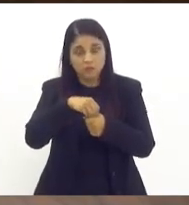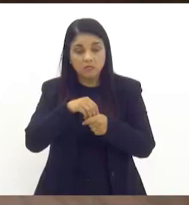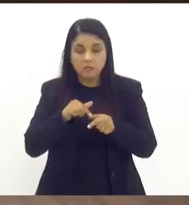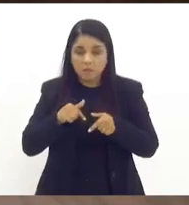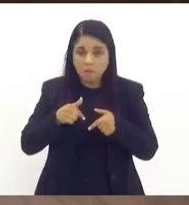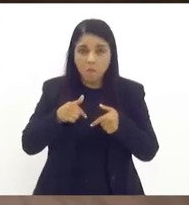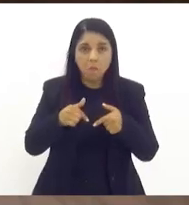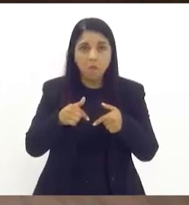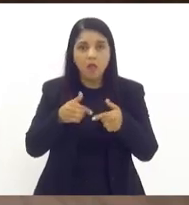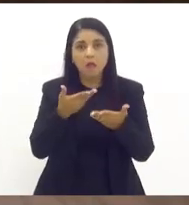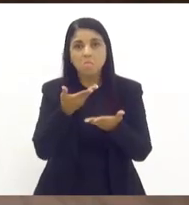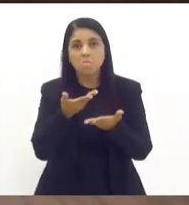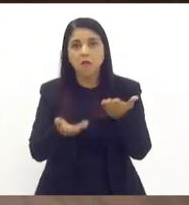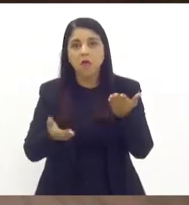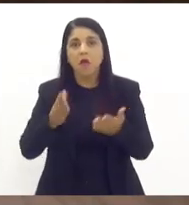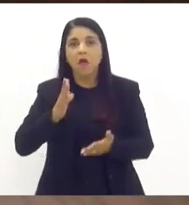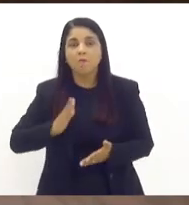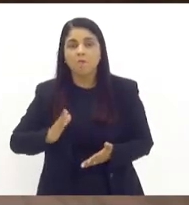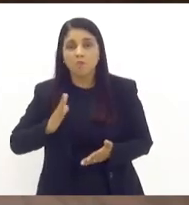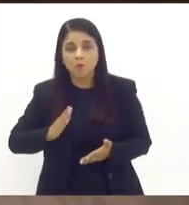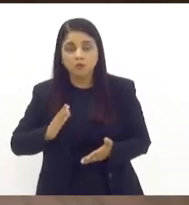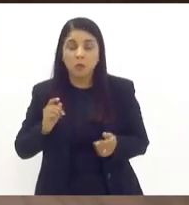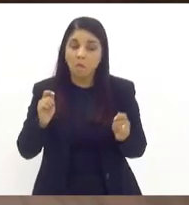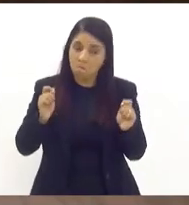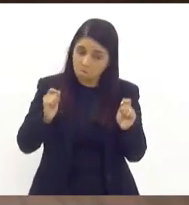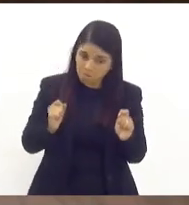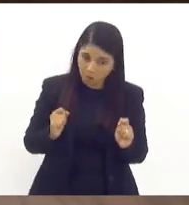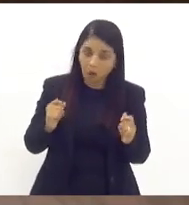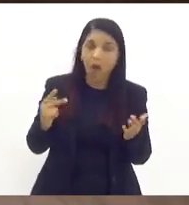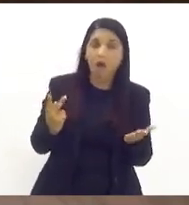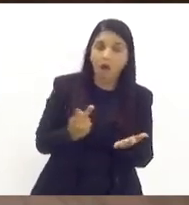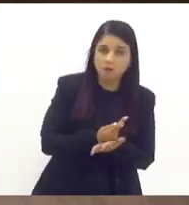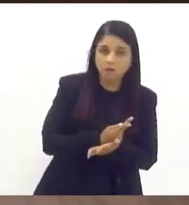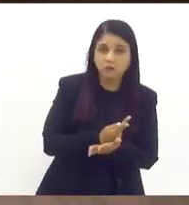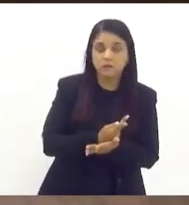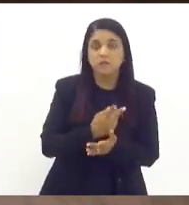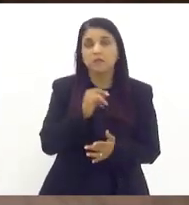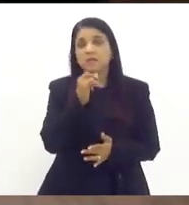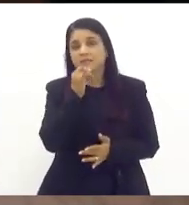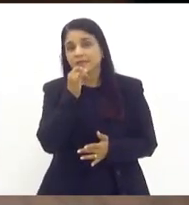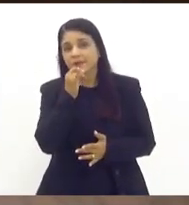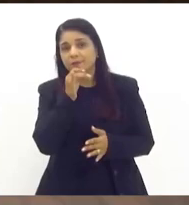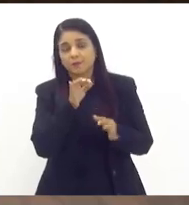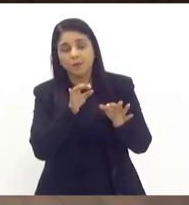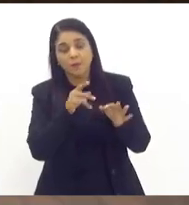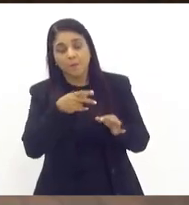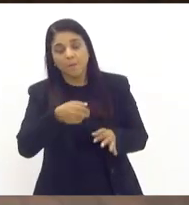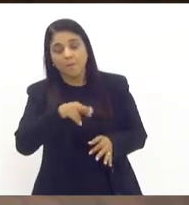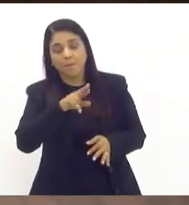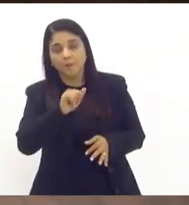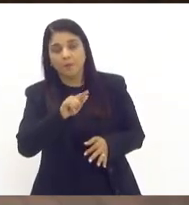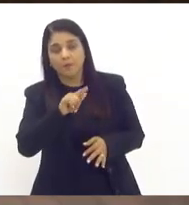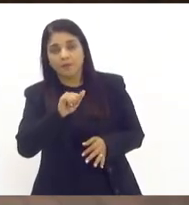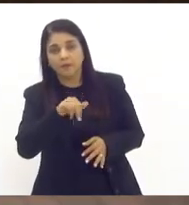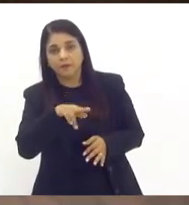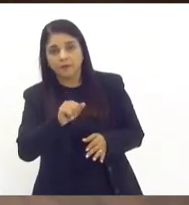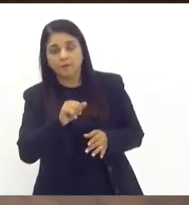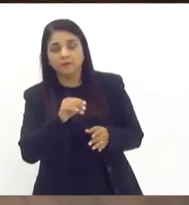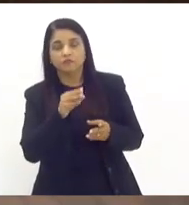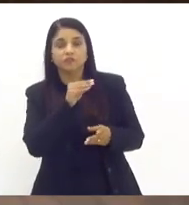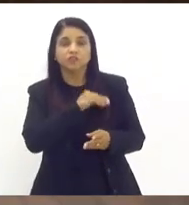acontecer de um estudante que é beneficiário de um programa transferência de renda de auxílio